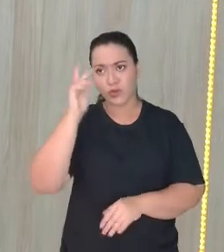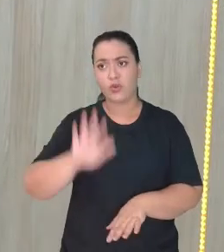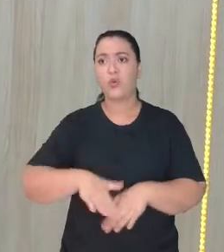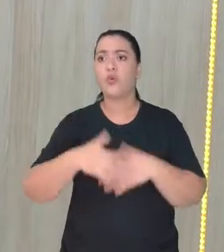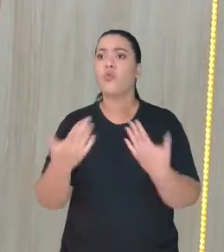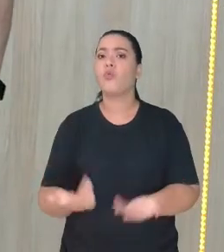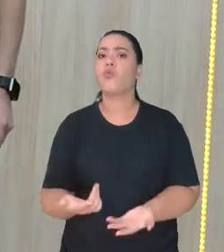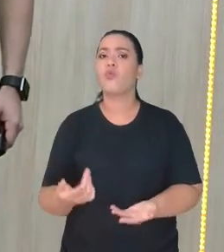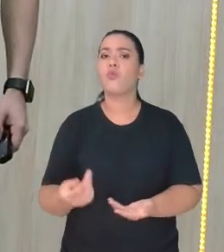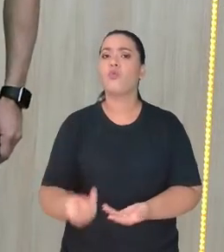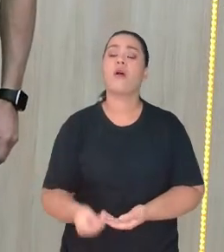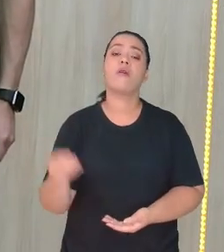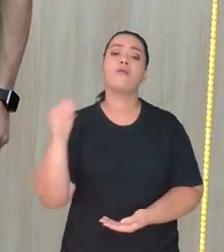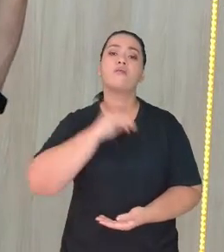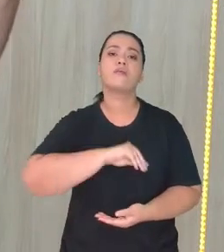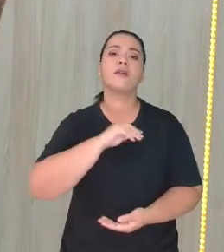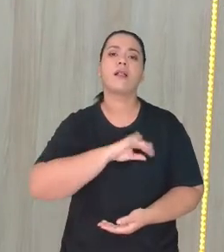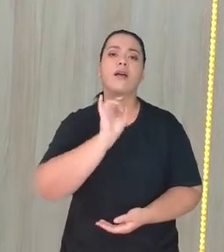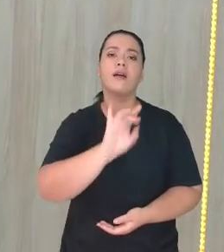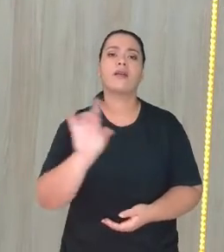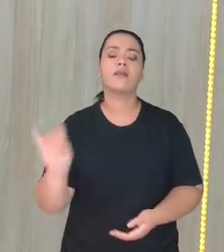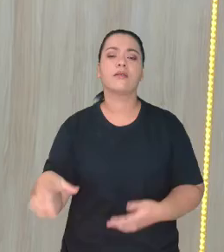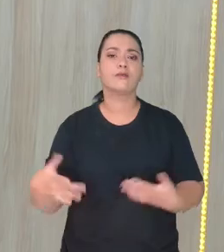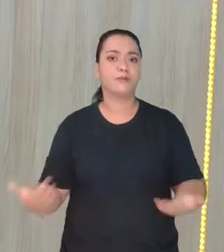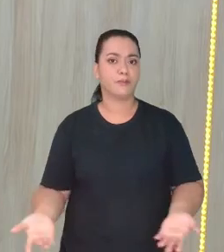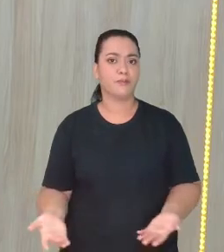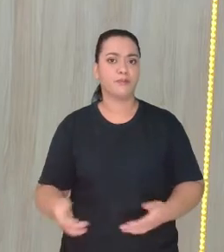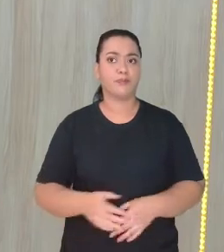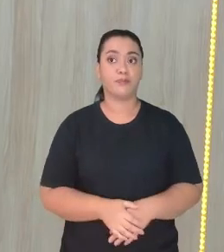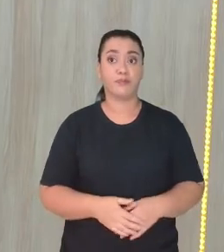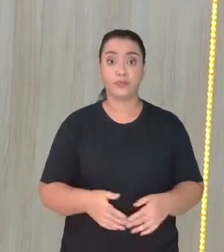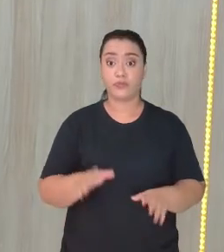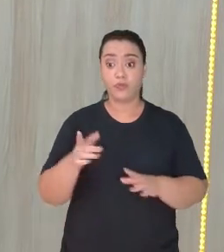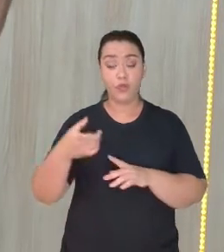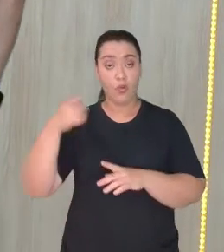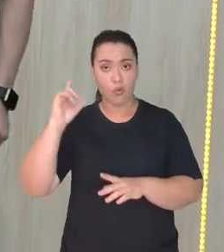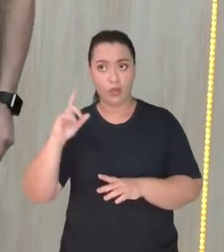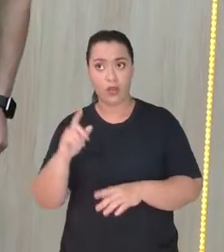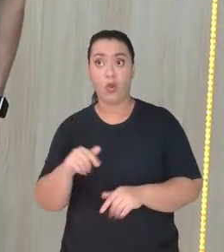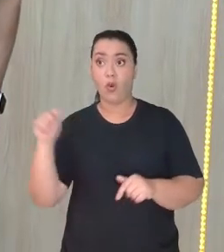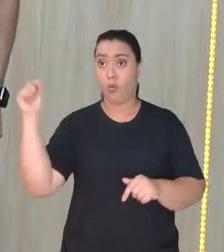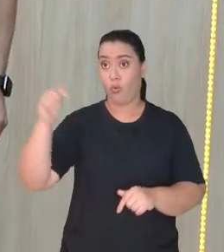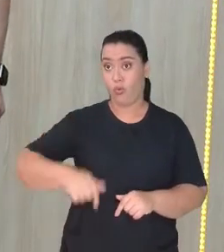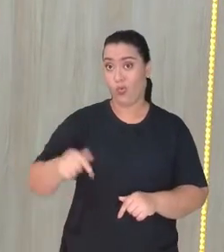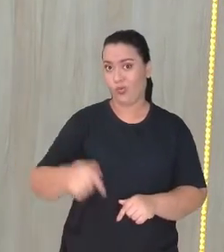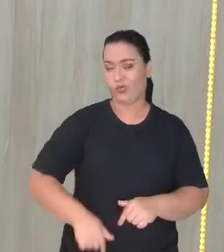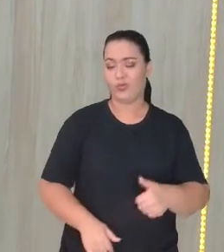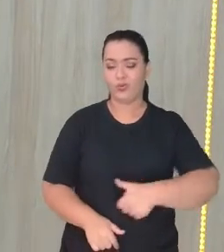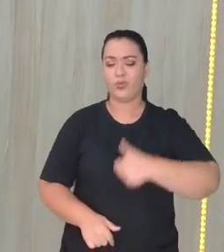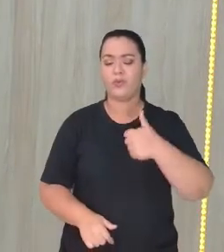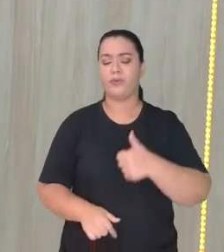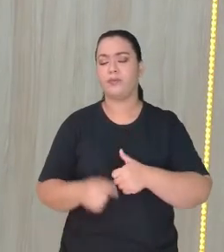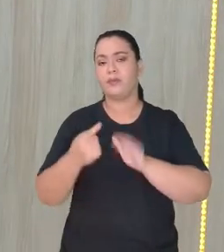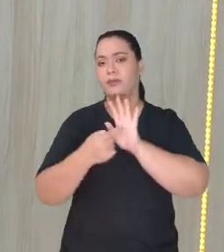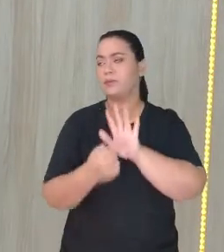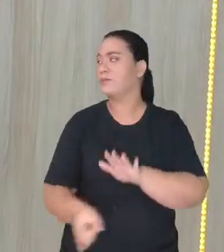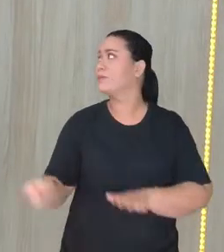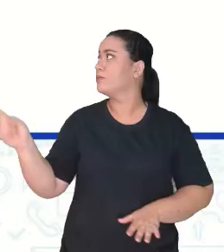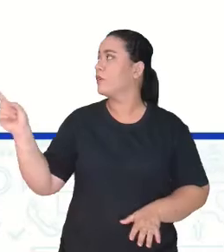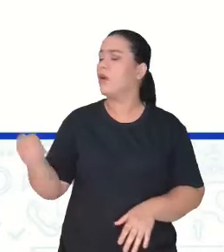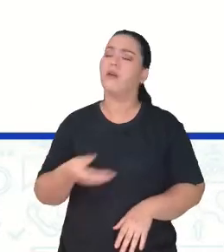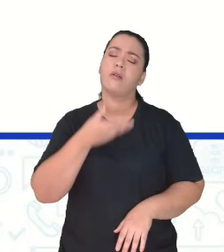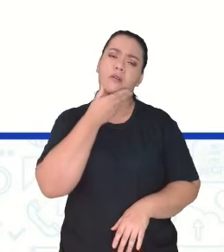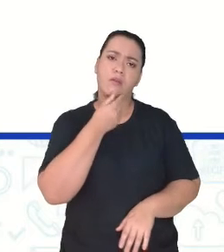que cada um recebeu, certo? No problema de hoje, tá? O primeirinho diz o seguinte, acompanha aí, ó.